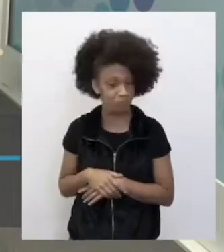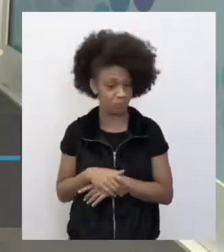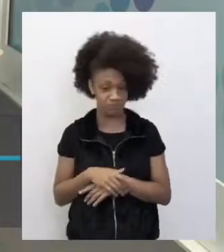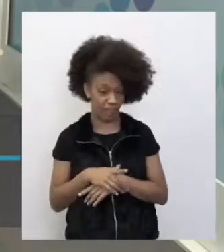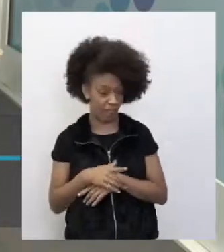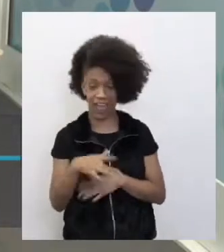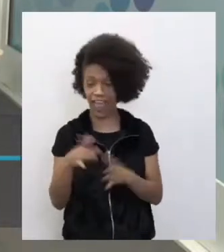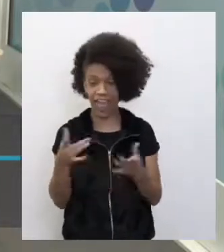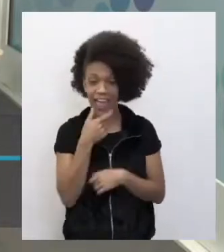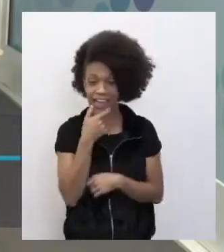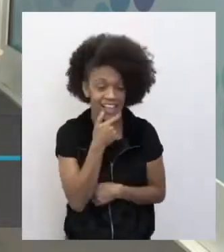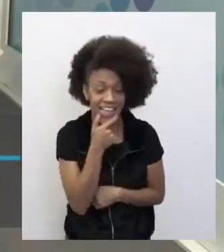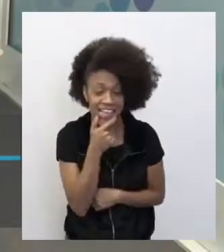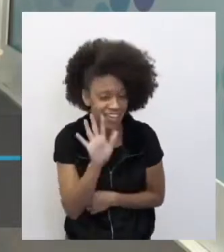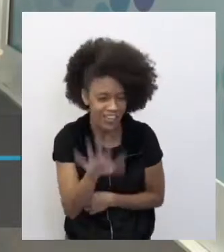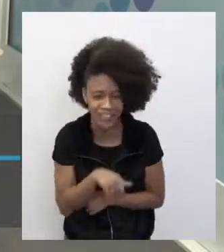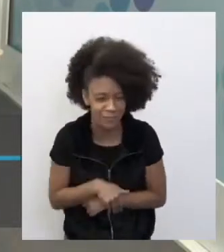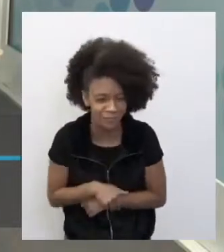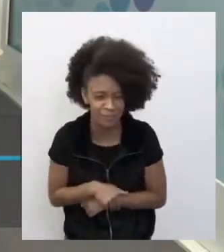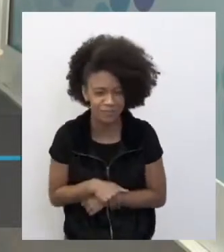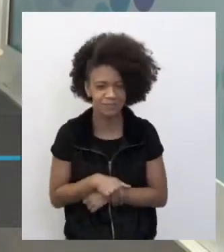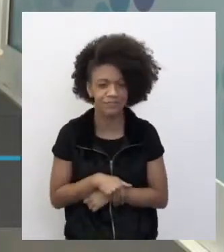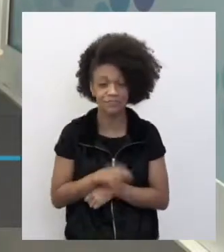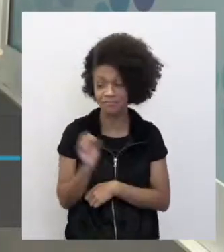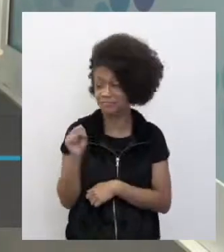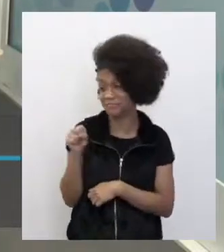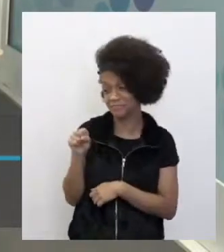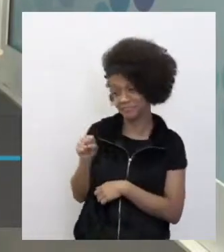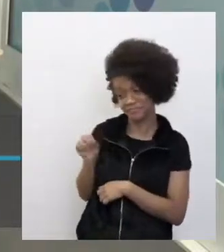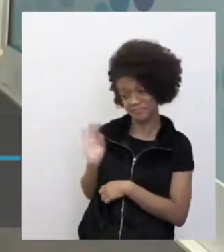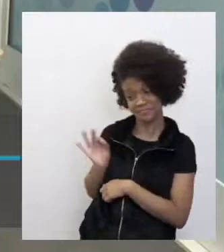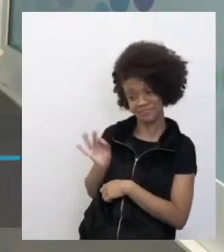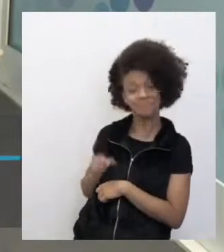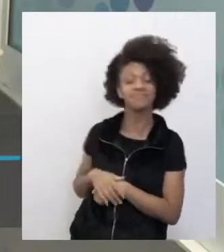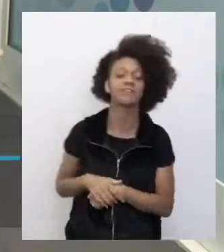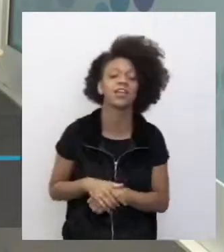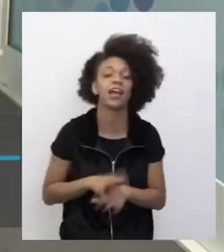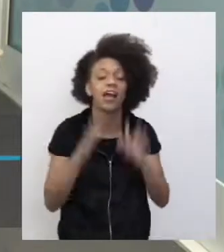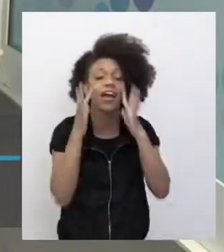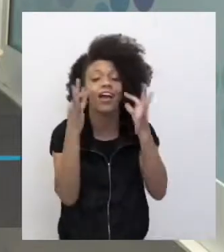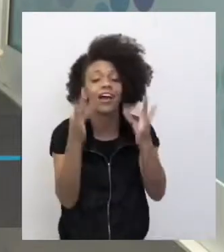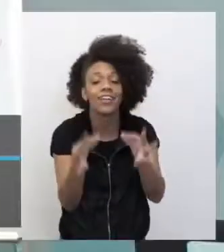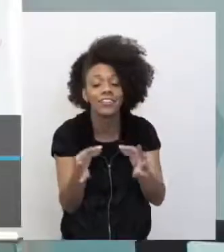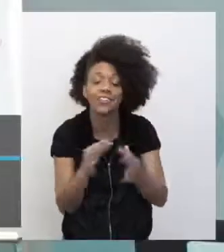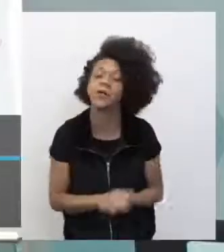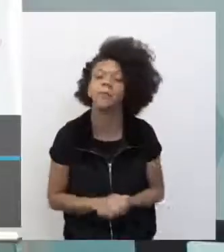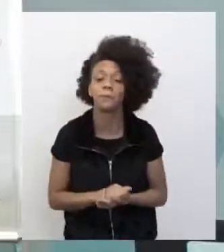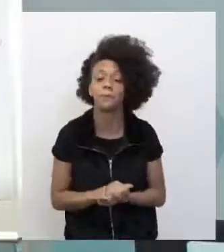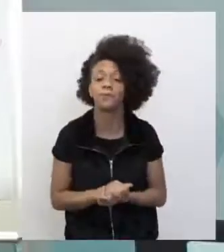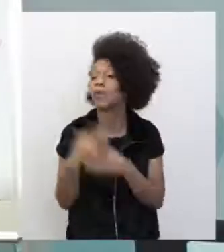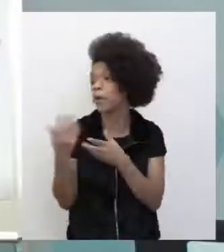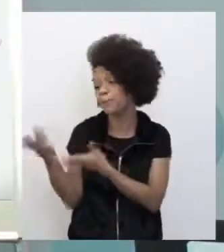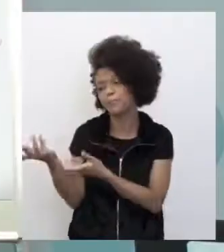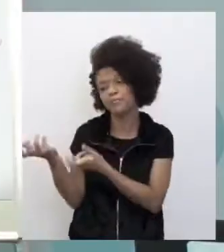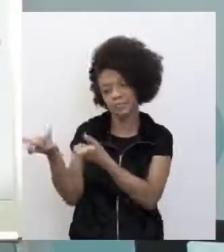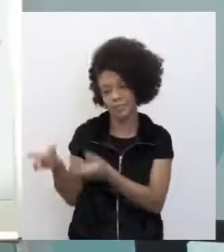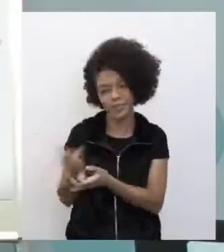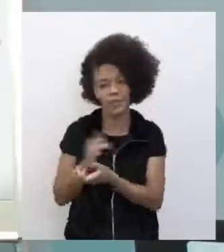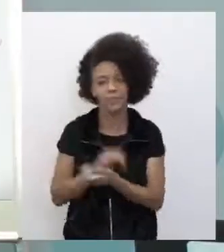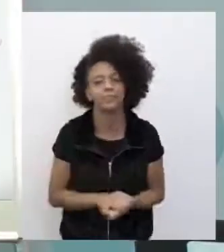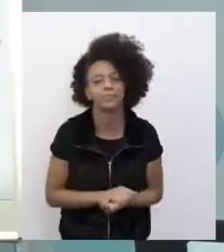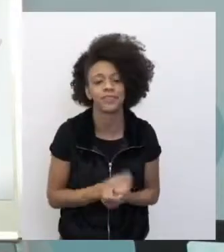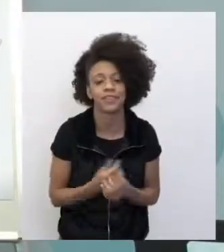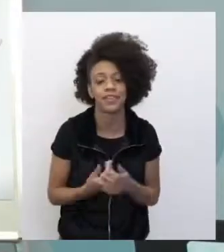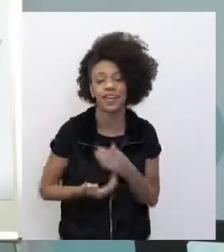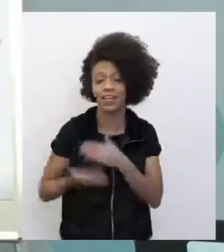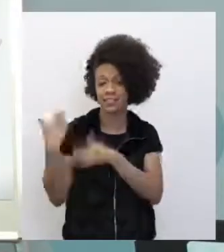clause. A oração relativa. Ah, sim, muito bem. Muito bem. Mira, presta atenção, alunos. É como ele disse, e como eu estava falando nas